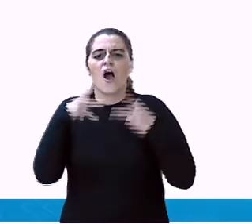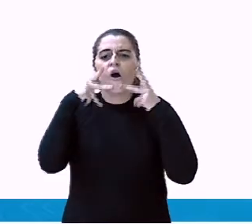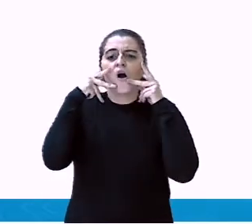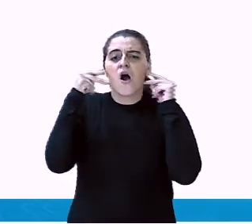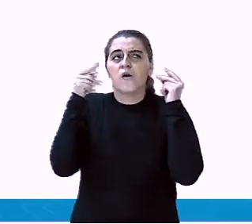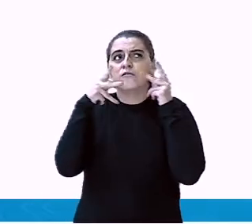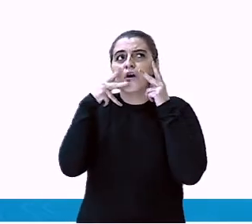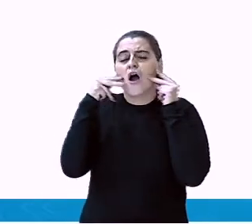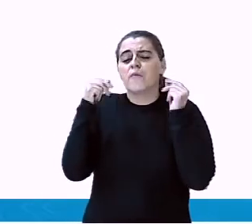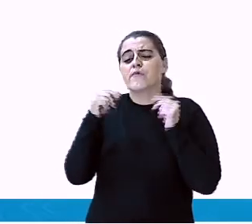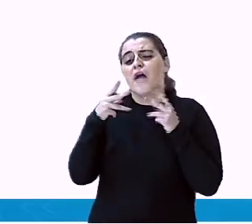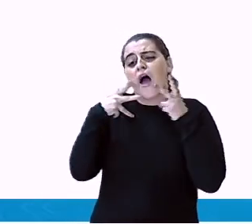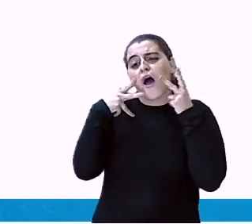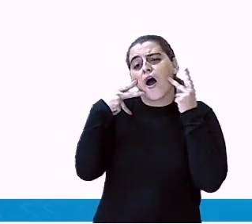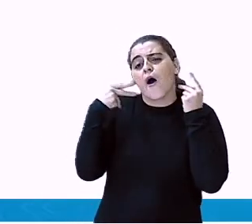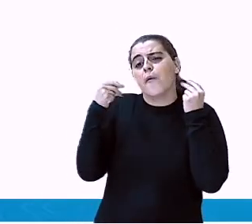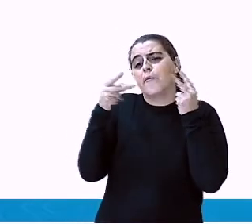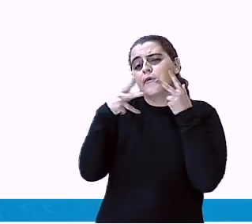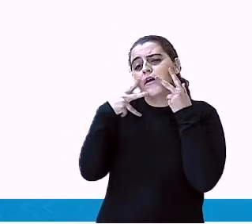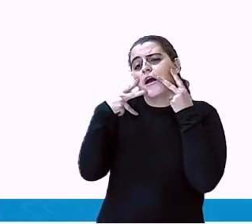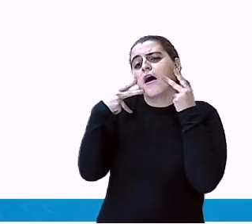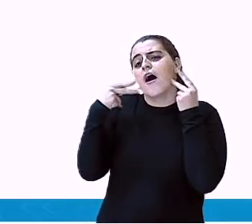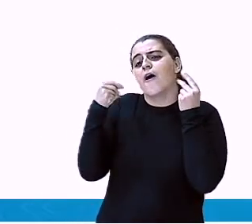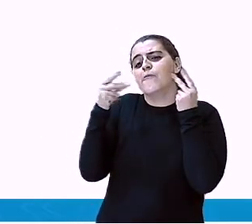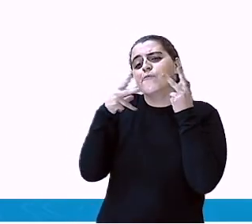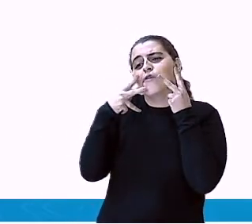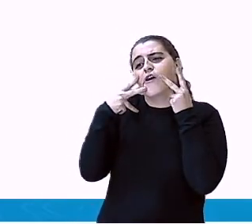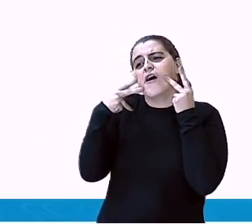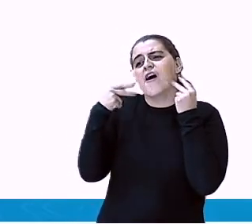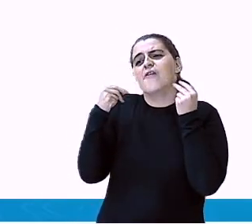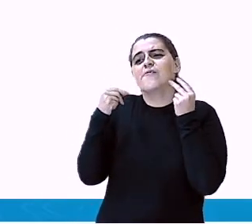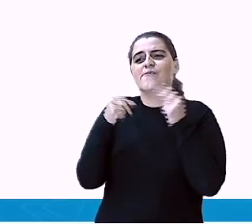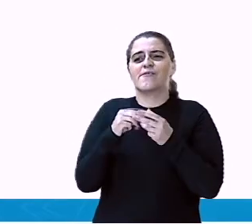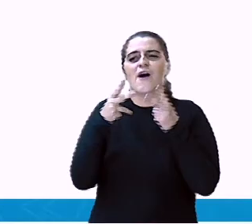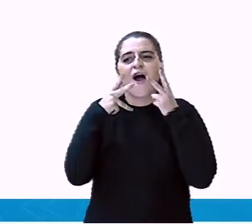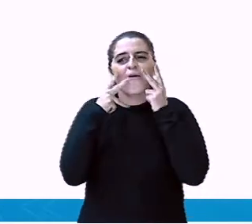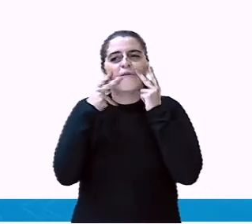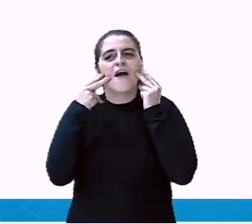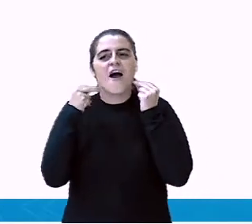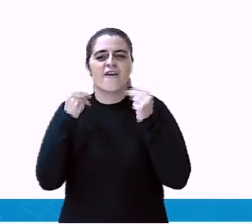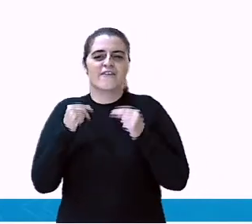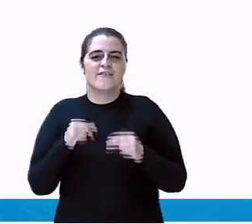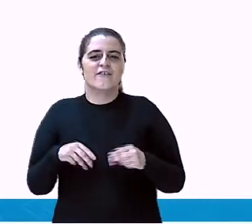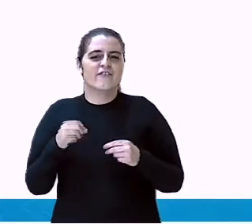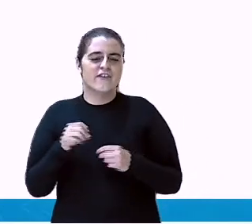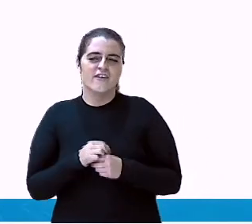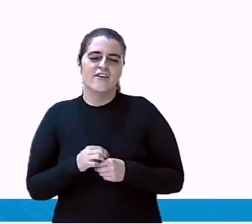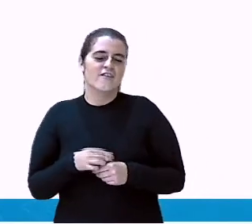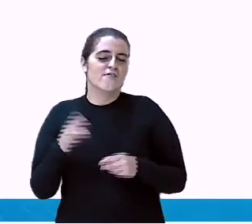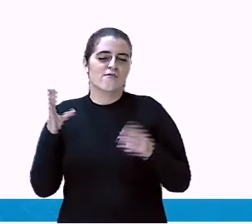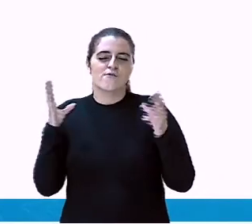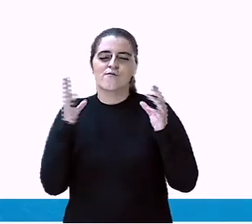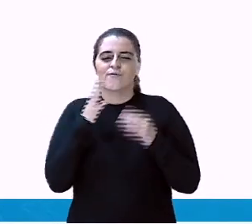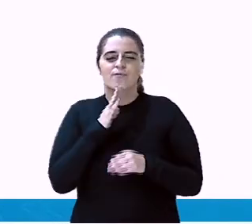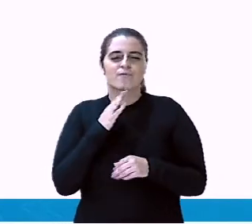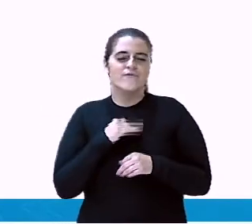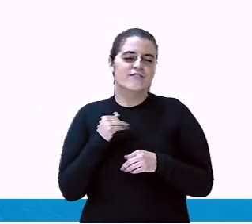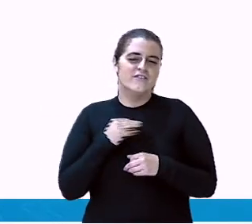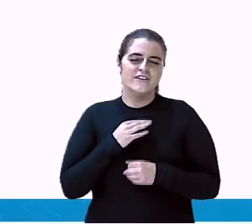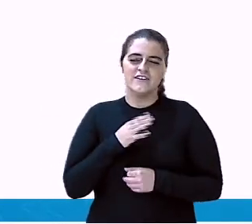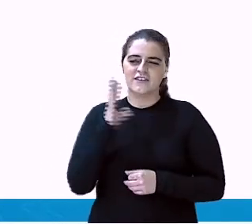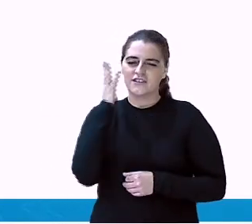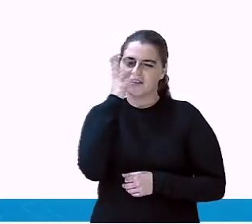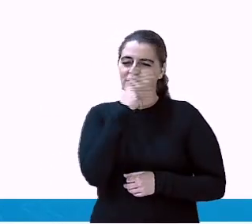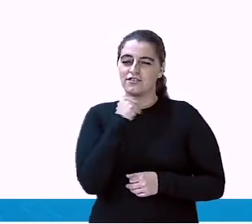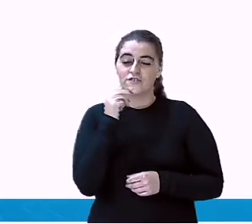gatinho? Miau, miau. Fininho, né? O som do gatinho, tão fofinho de ouvir. Então, gente, essa é a